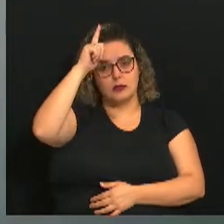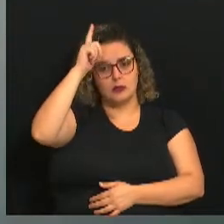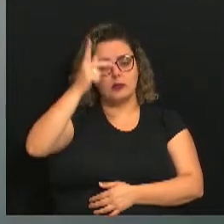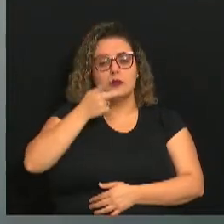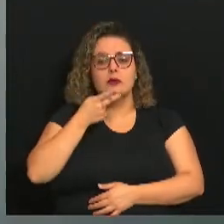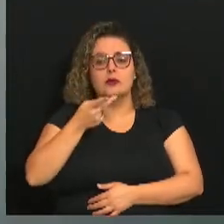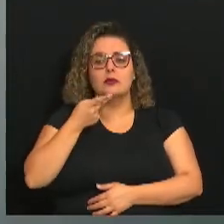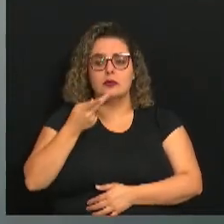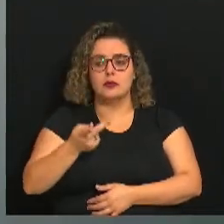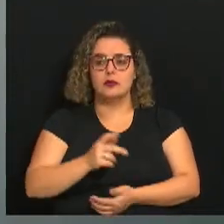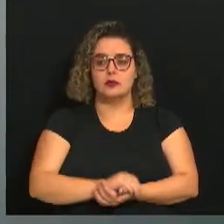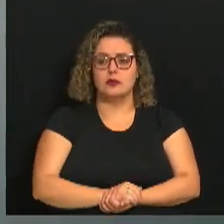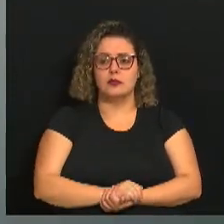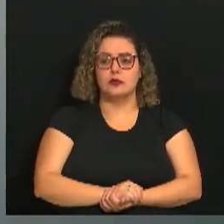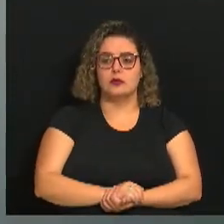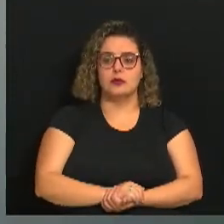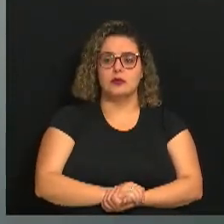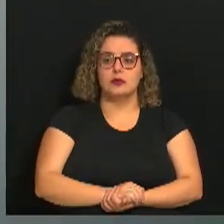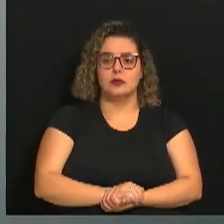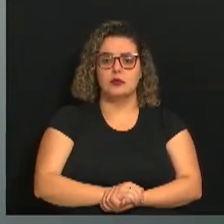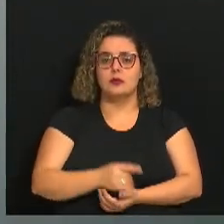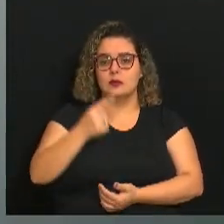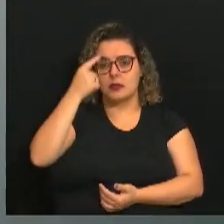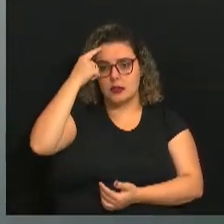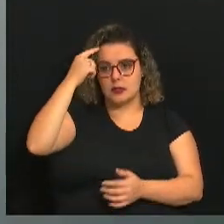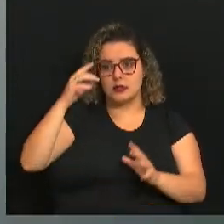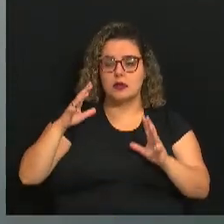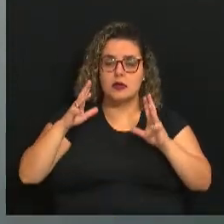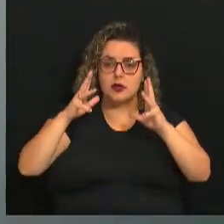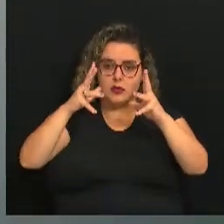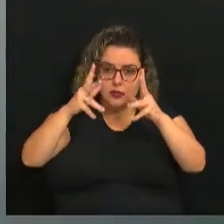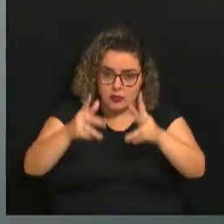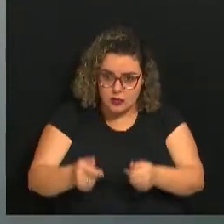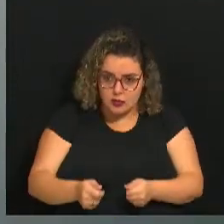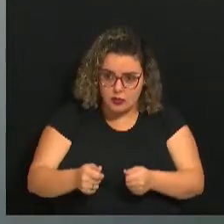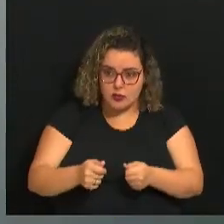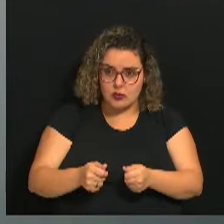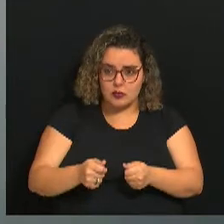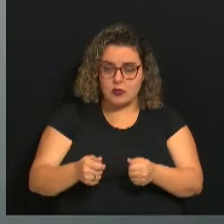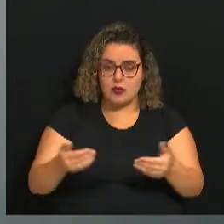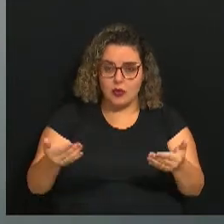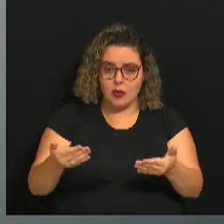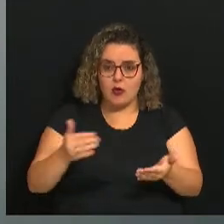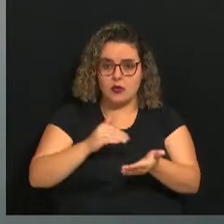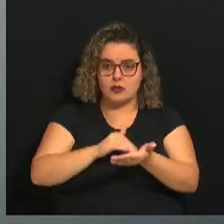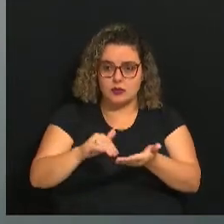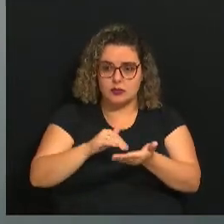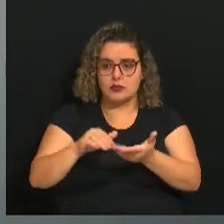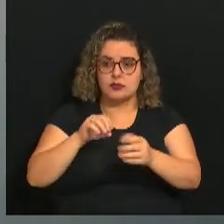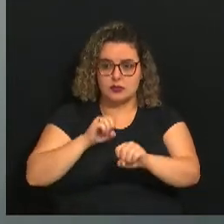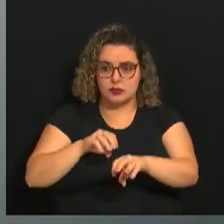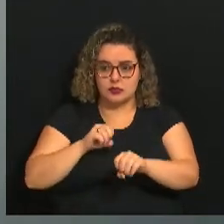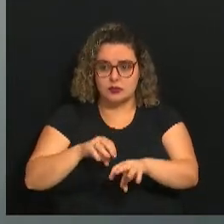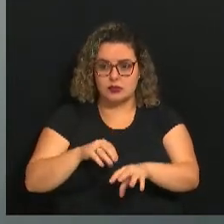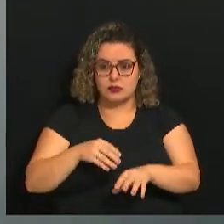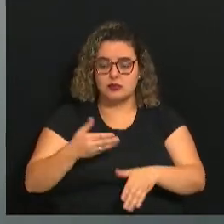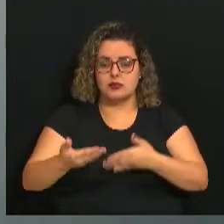Eu vou dar um panorama do desenho do que hoje na Secretaria de Educação nós temos de